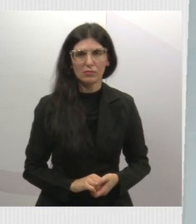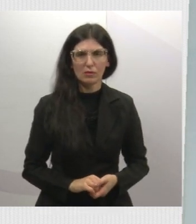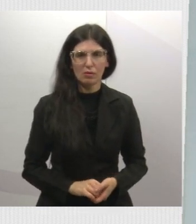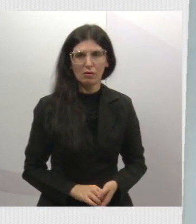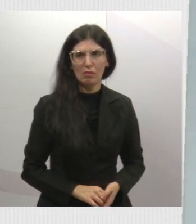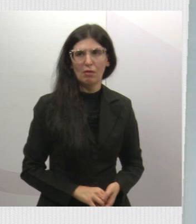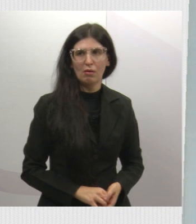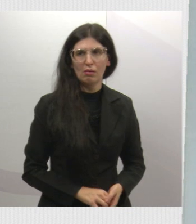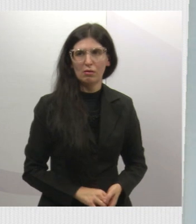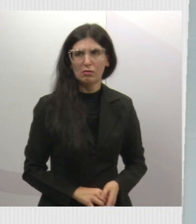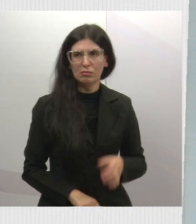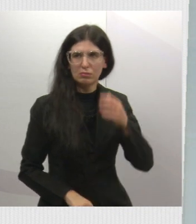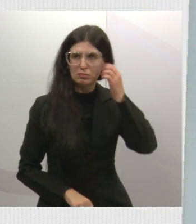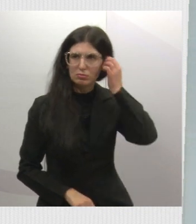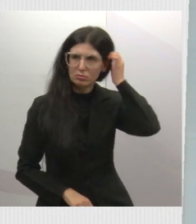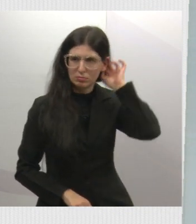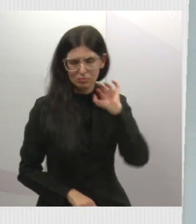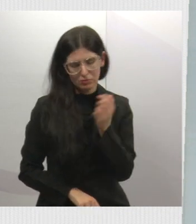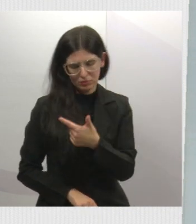Inscrito